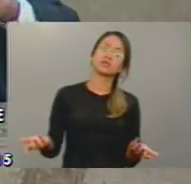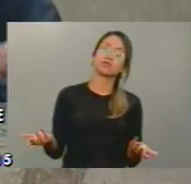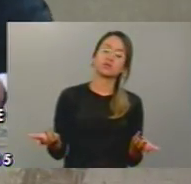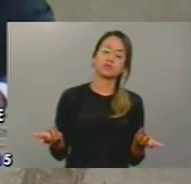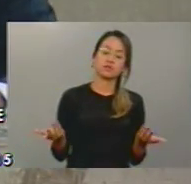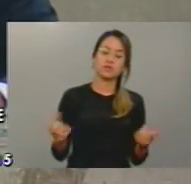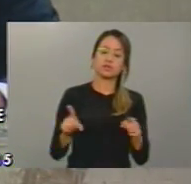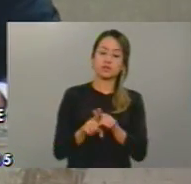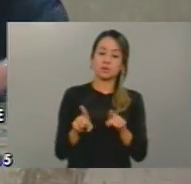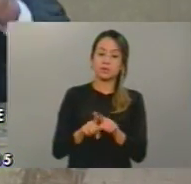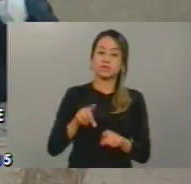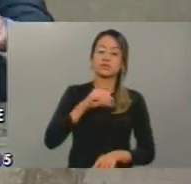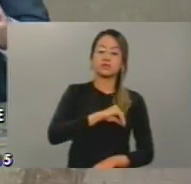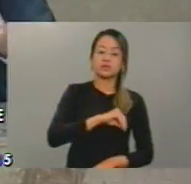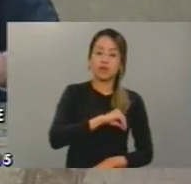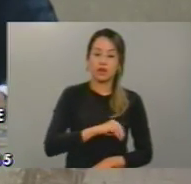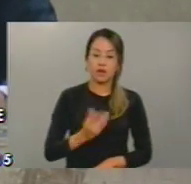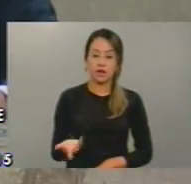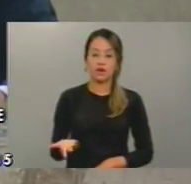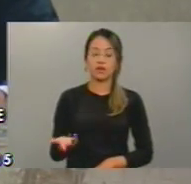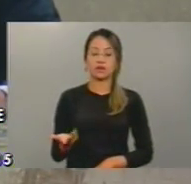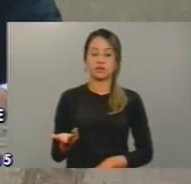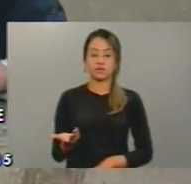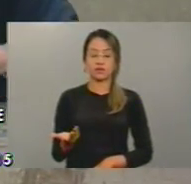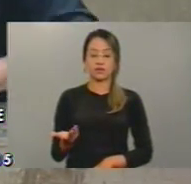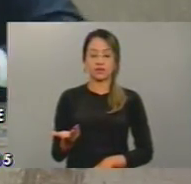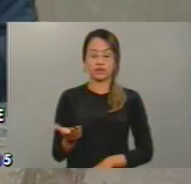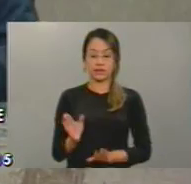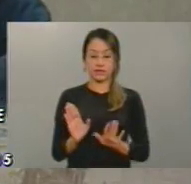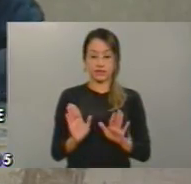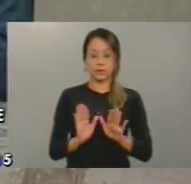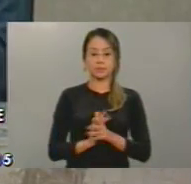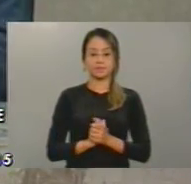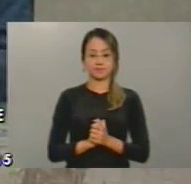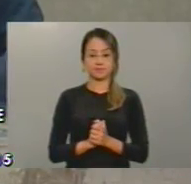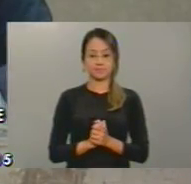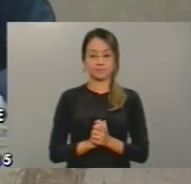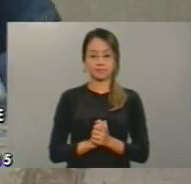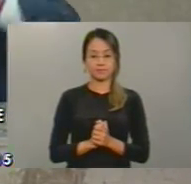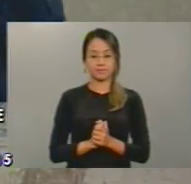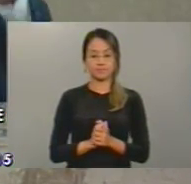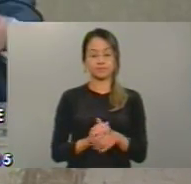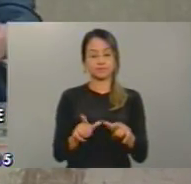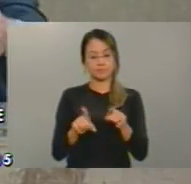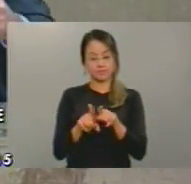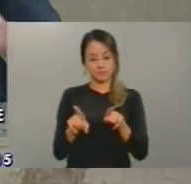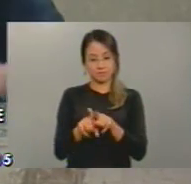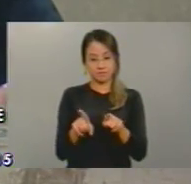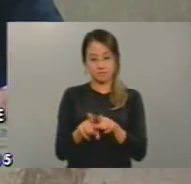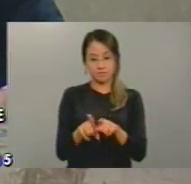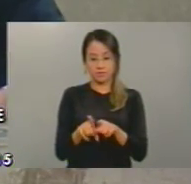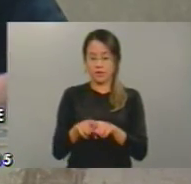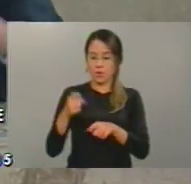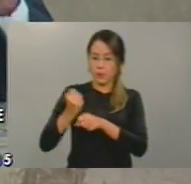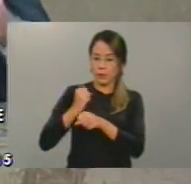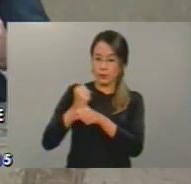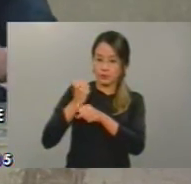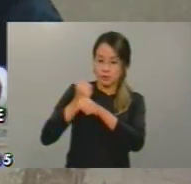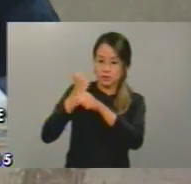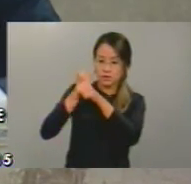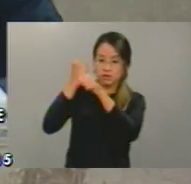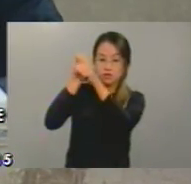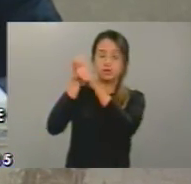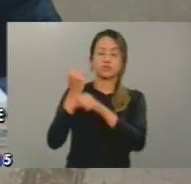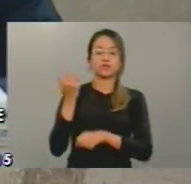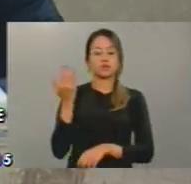questão salarial para o segmento, e, juntamente com um conjunto de ações, construção de